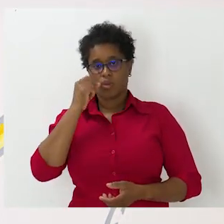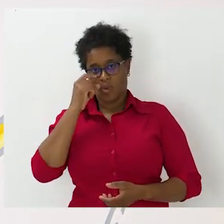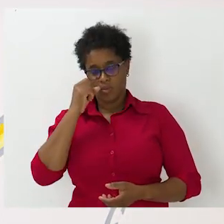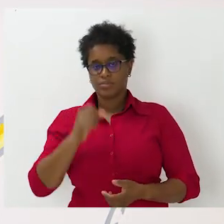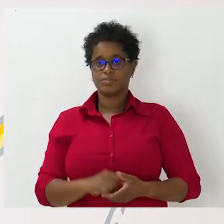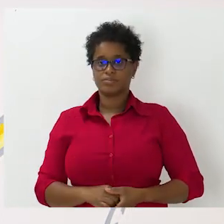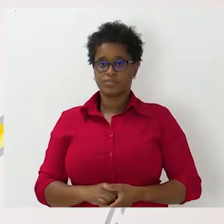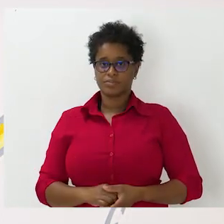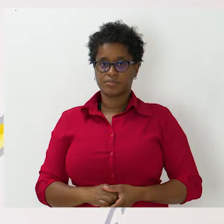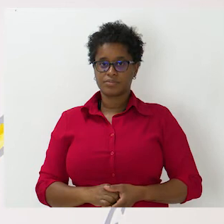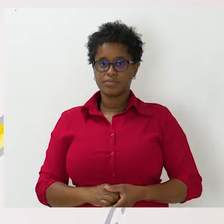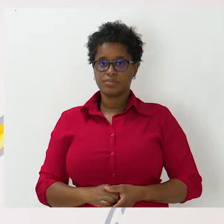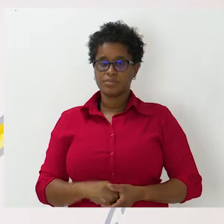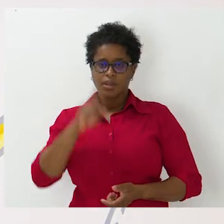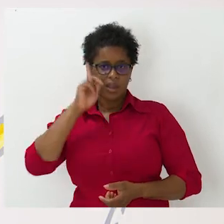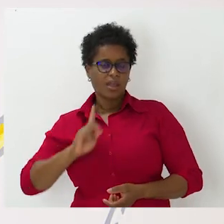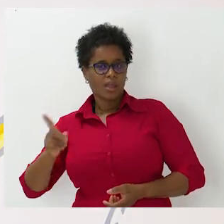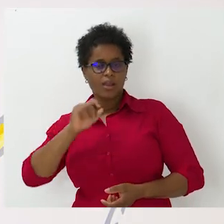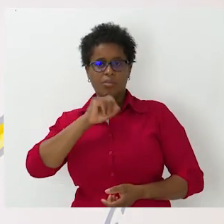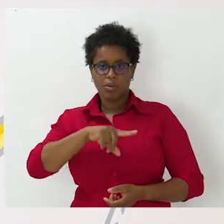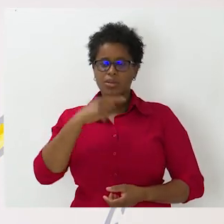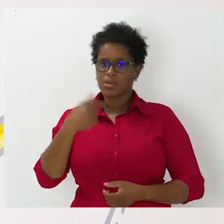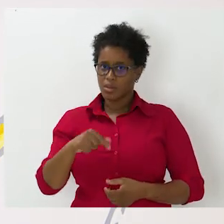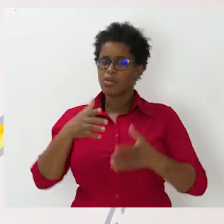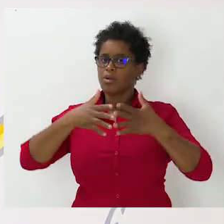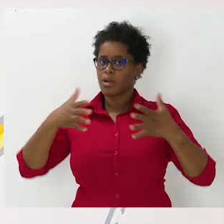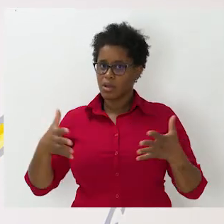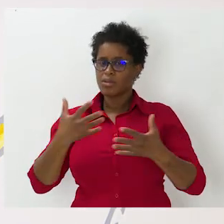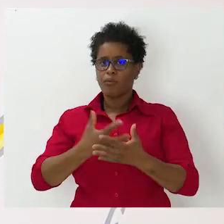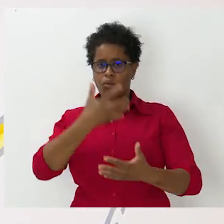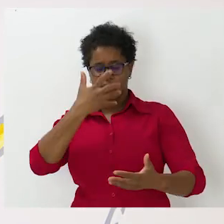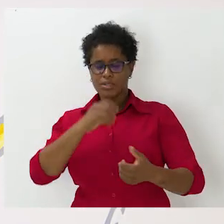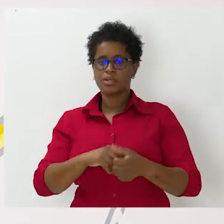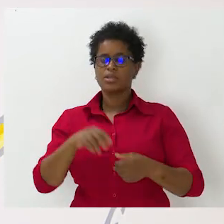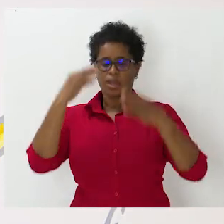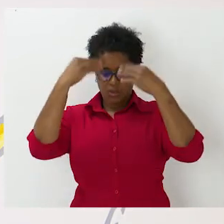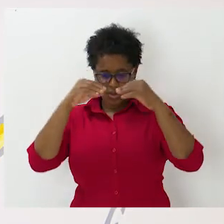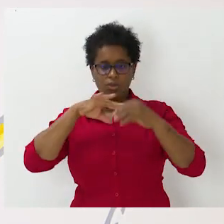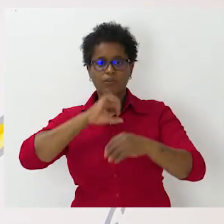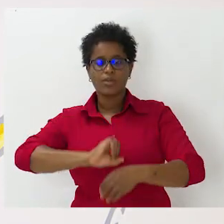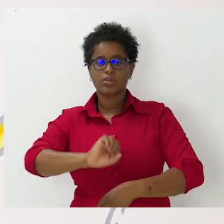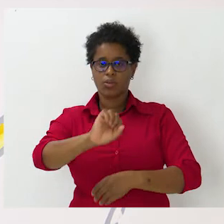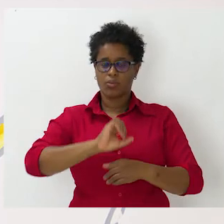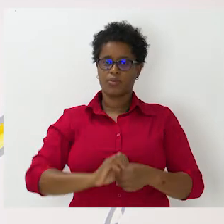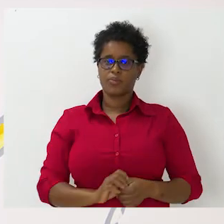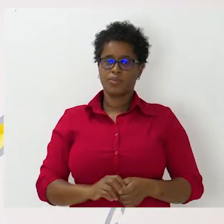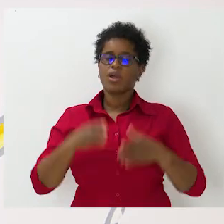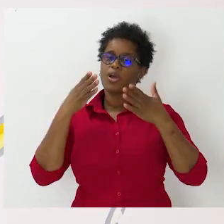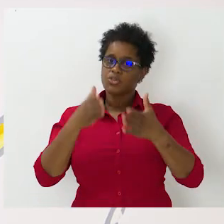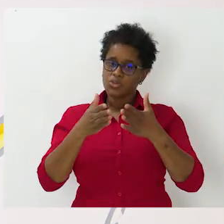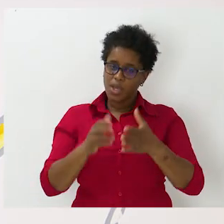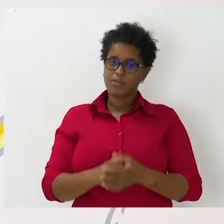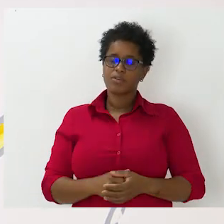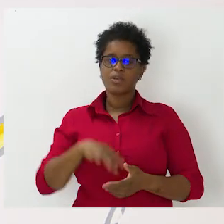masculino, ela podia exercer uma grande influência na educação do seu filho.